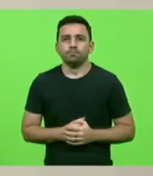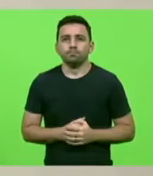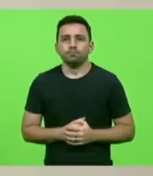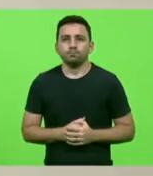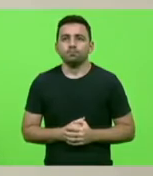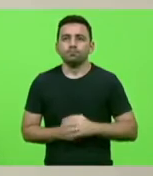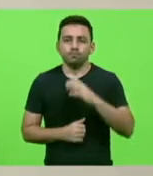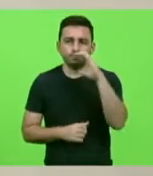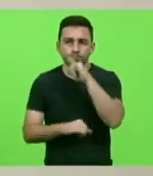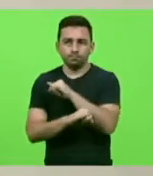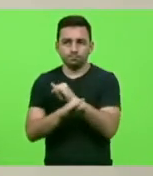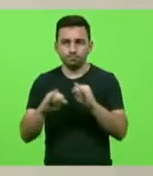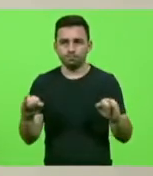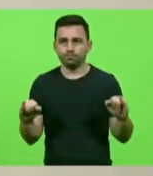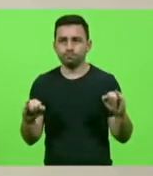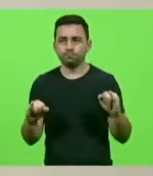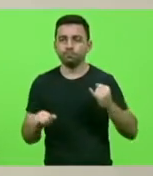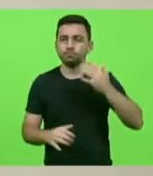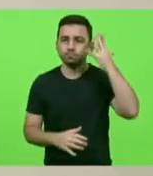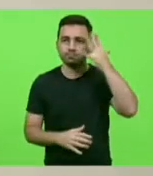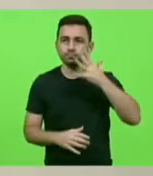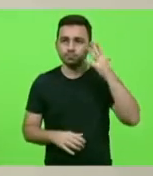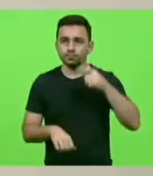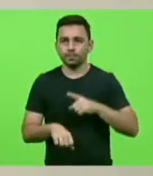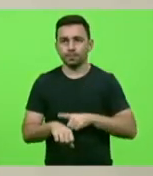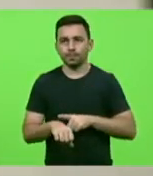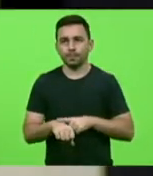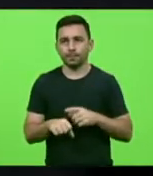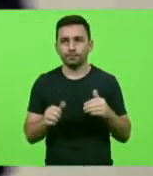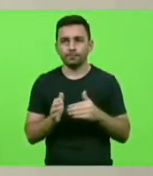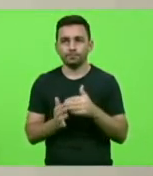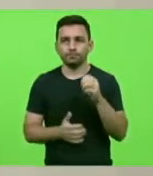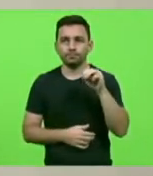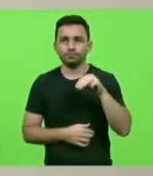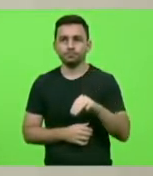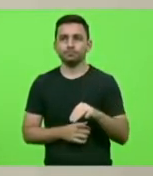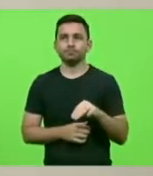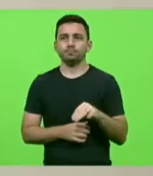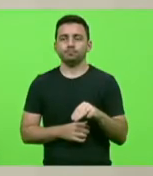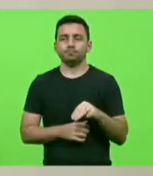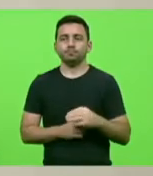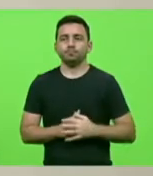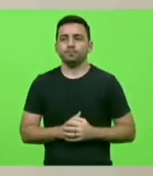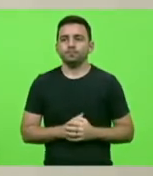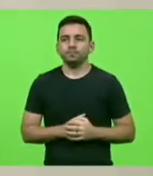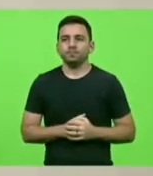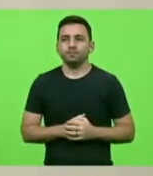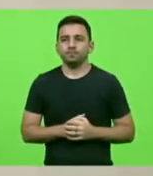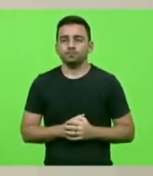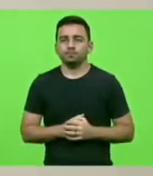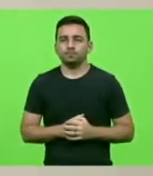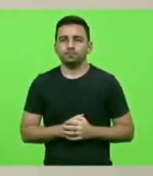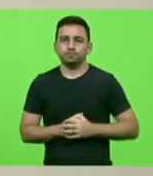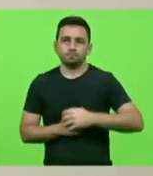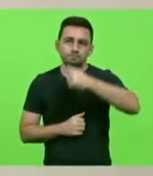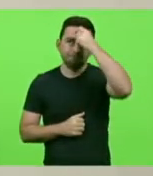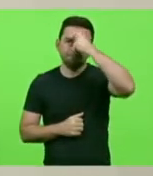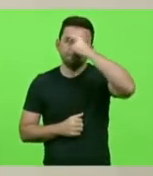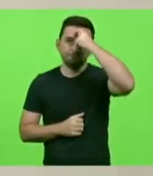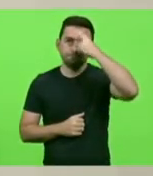Ainda em breves comunicações, fará uso da palavra pelo tempo de até 10 minutos. Deputado Maurício